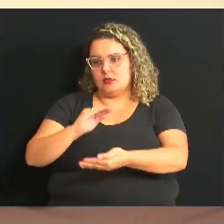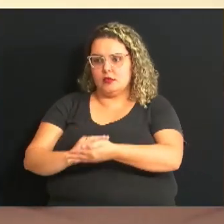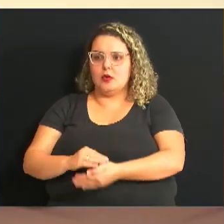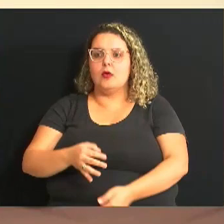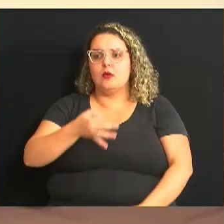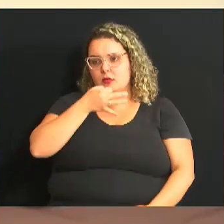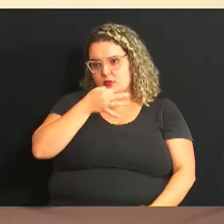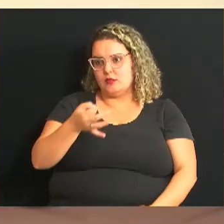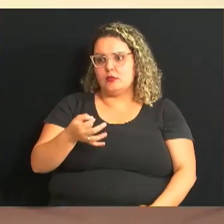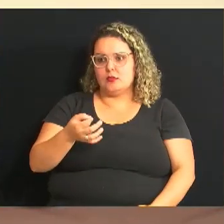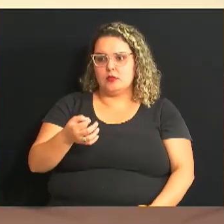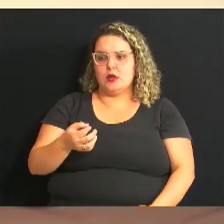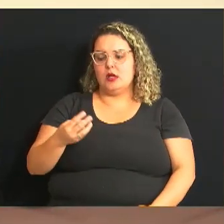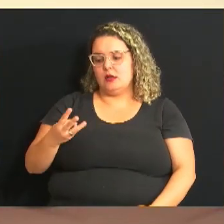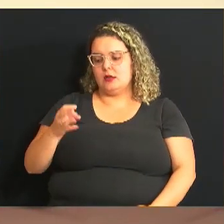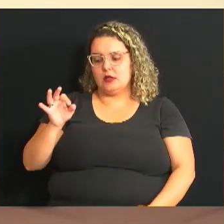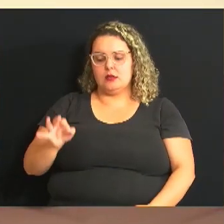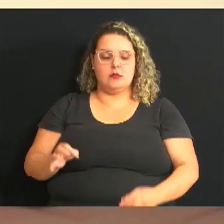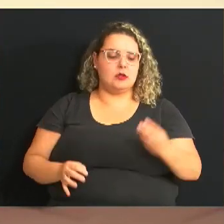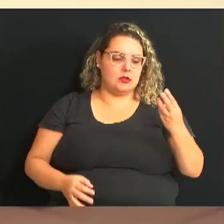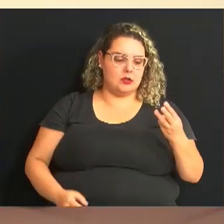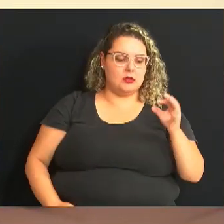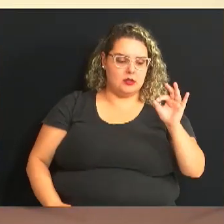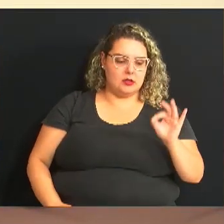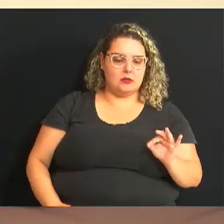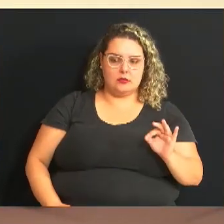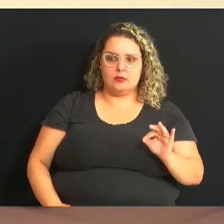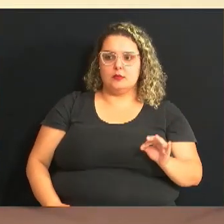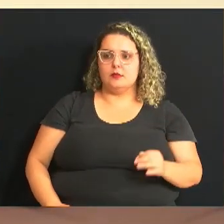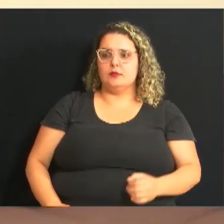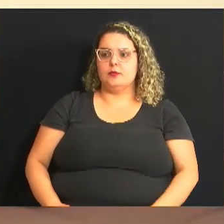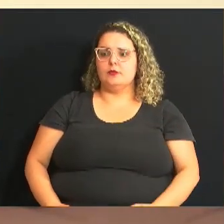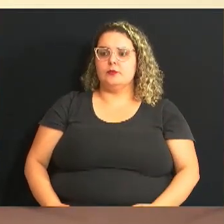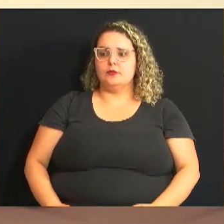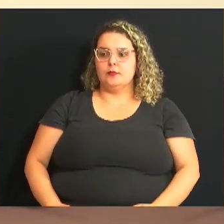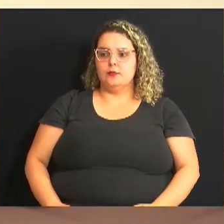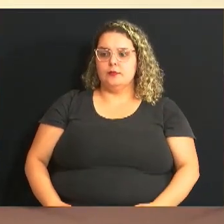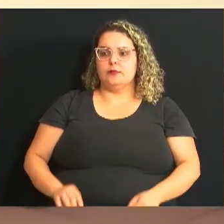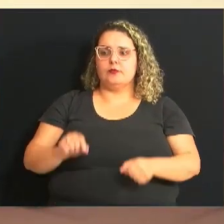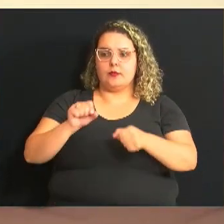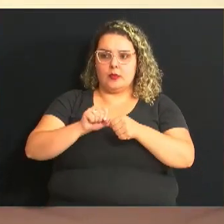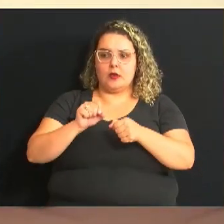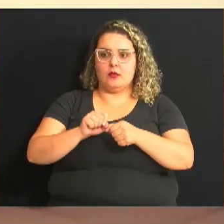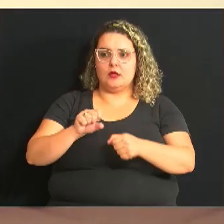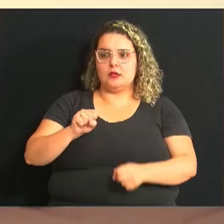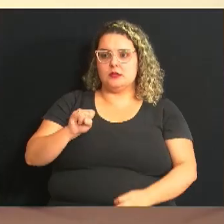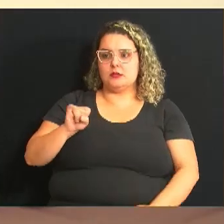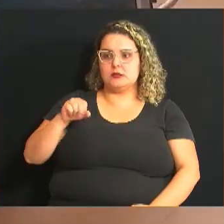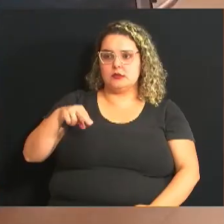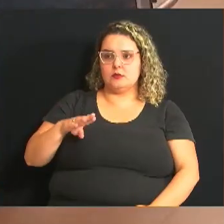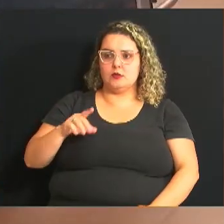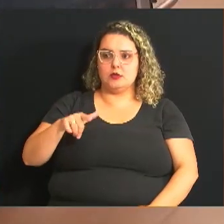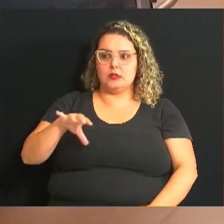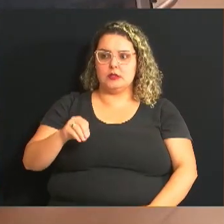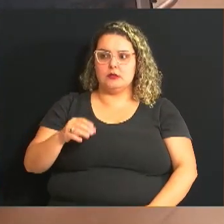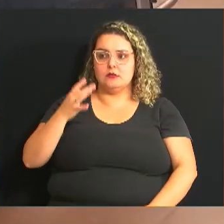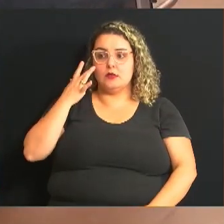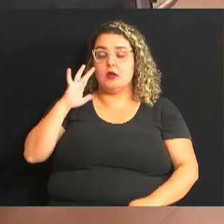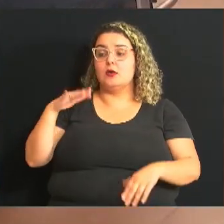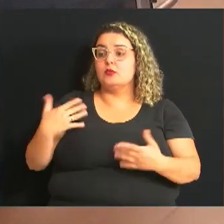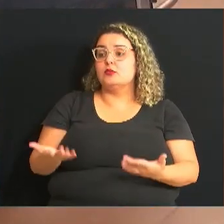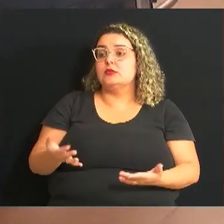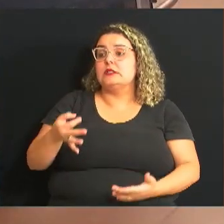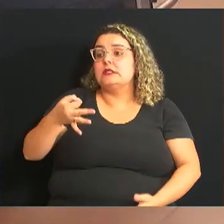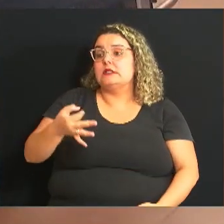sugeriu, 3% para cada um. Ok? Aí eu faço a simulação, só que eu ainda não sei, eu não sei exatamente